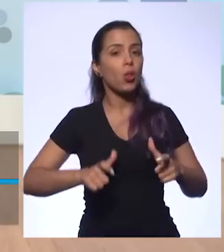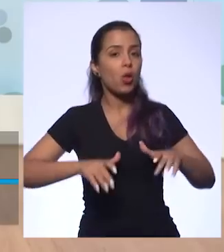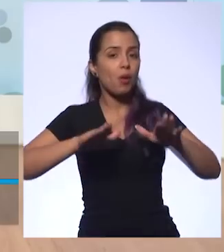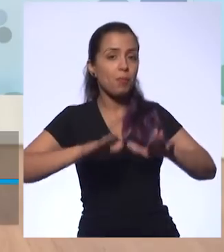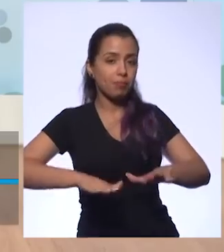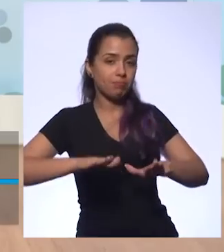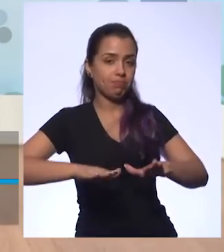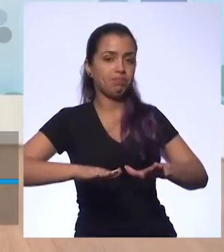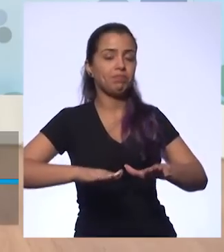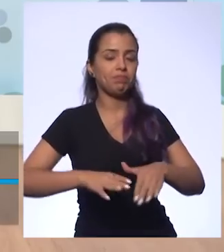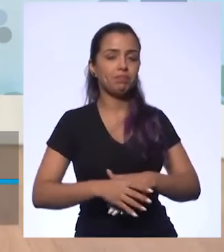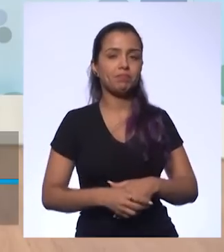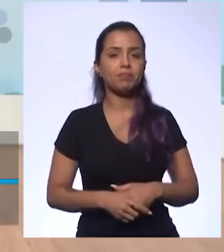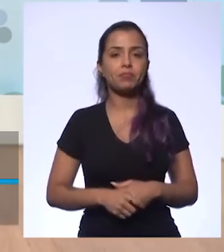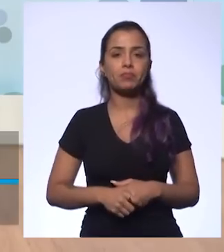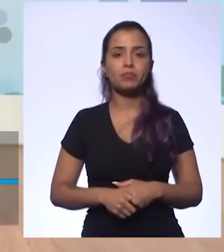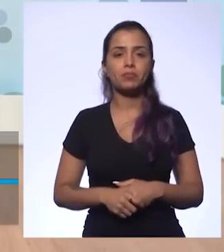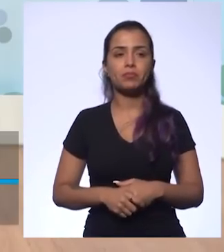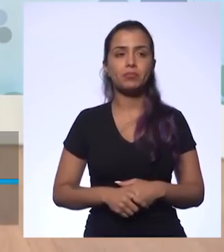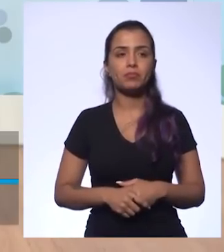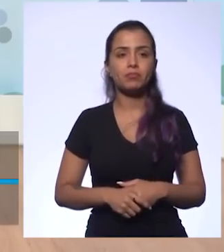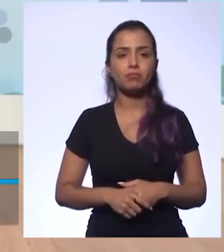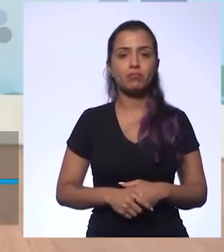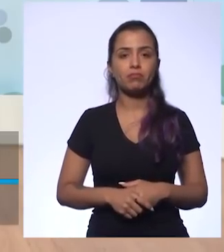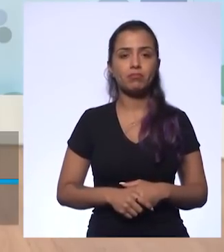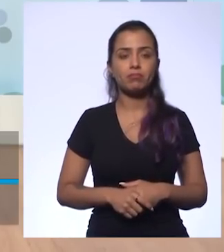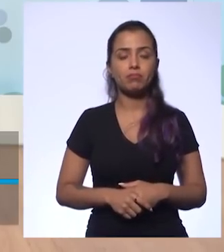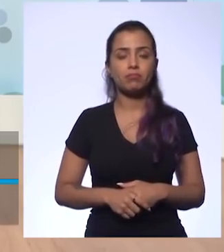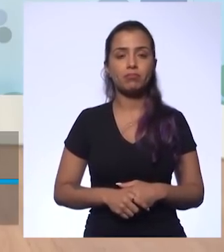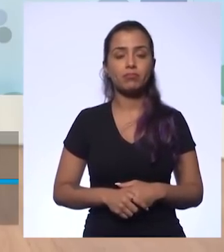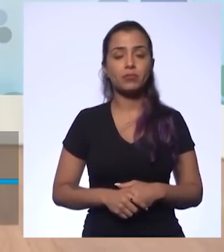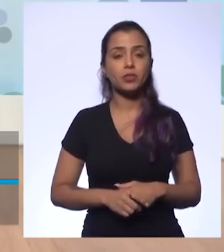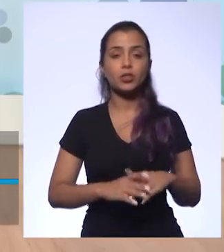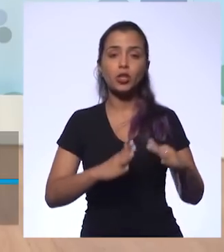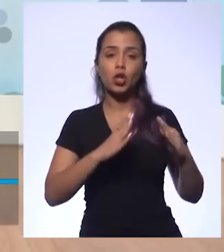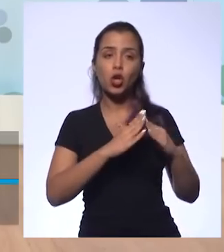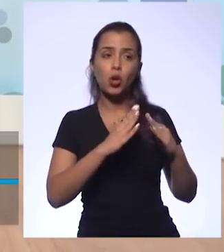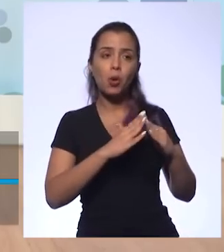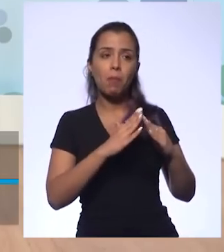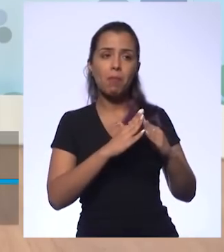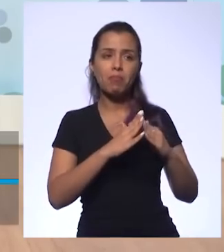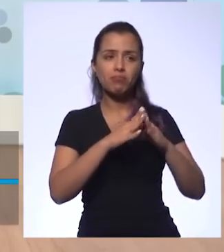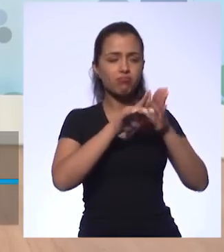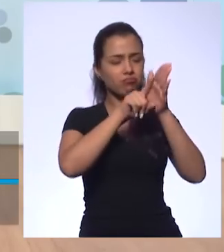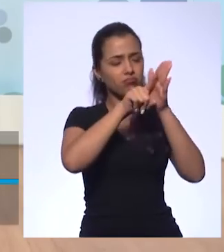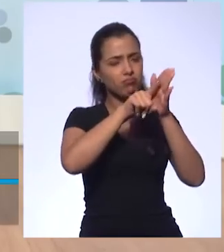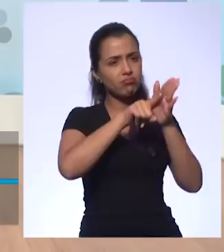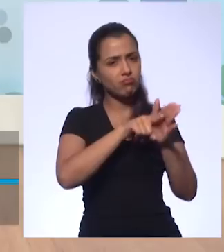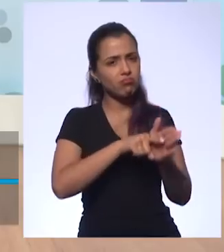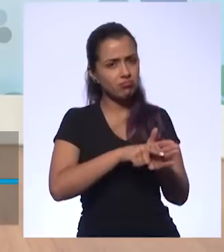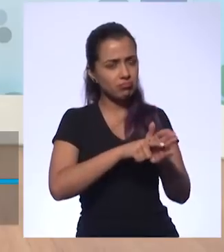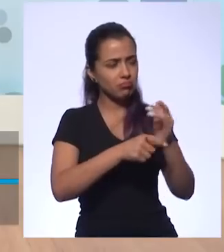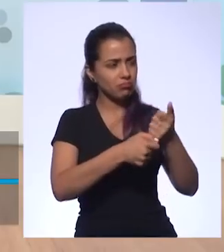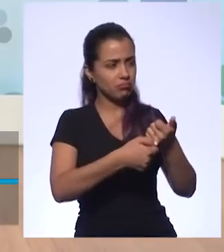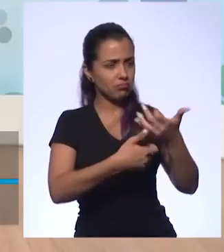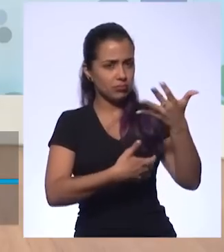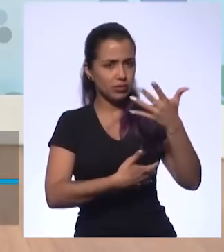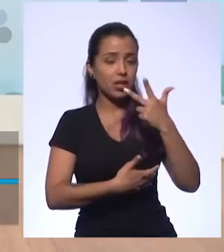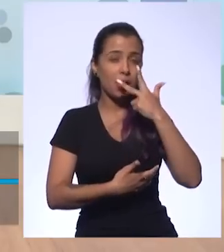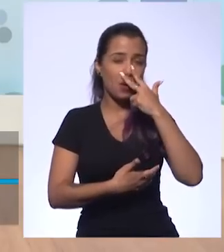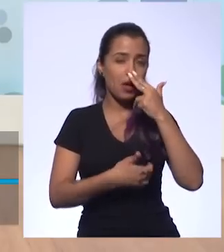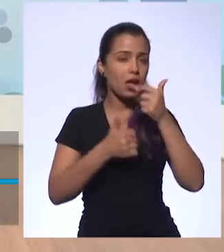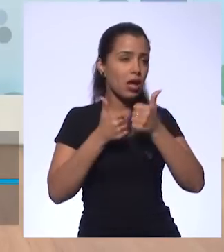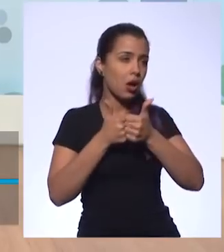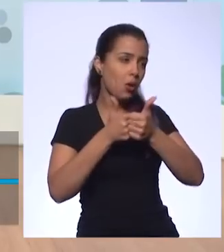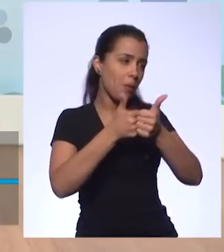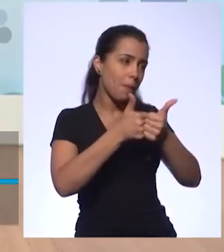Pedro Henrique. É um termo. Morar. Eles começam a colocar. Eu acho que assim, a gente está caminhando